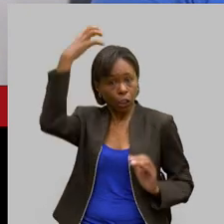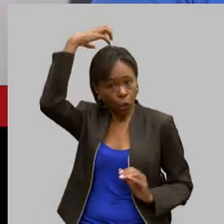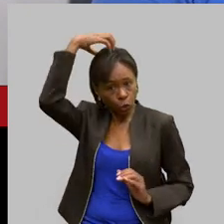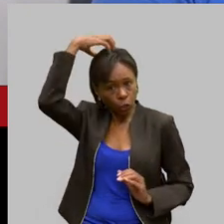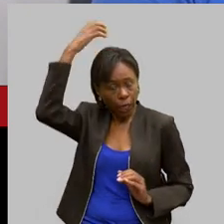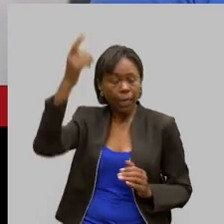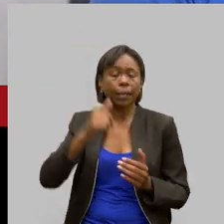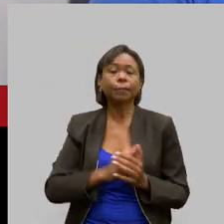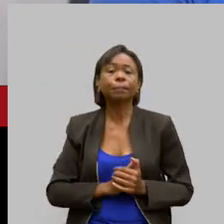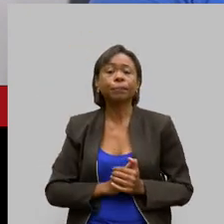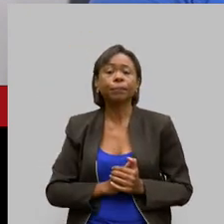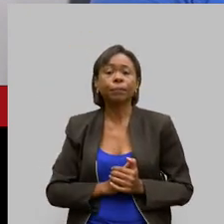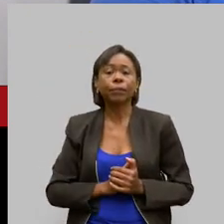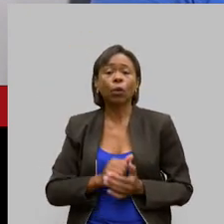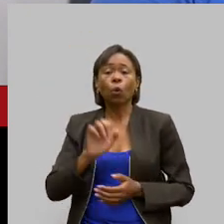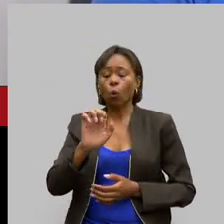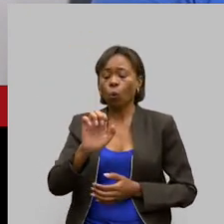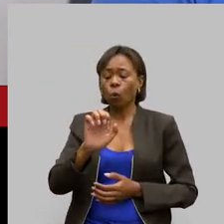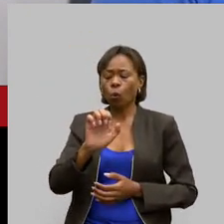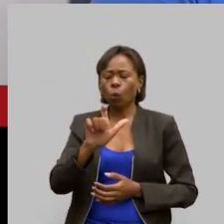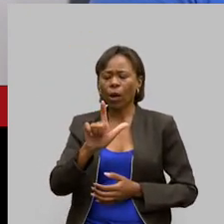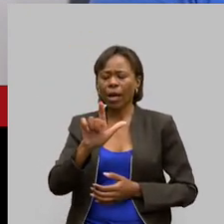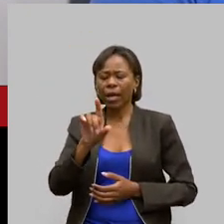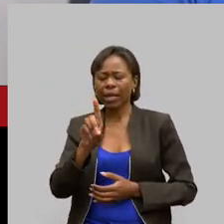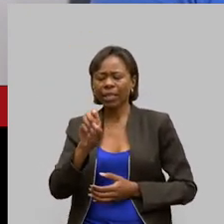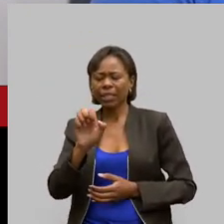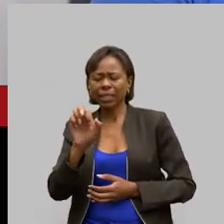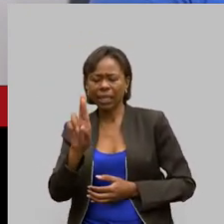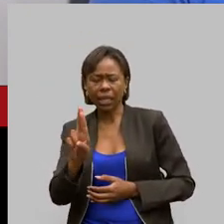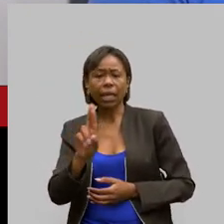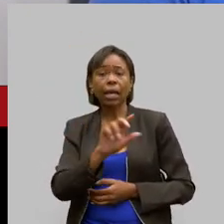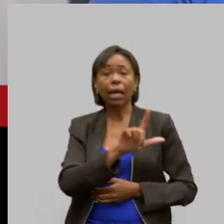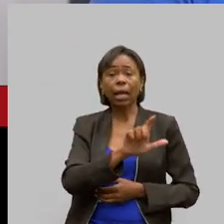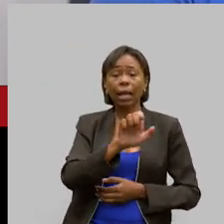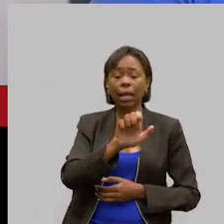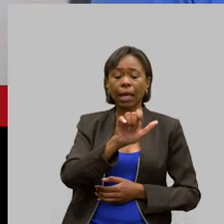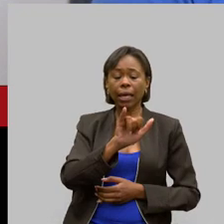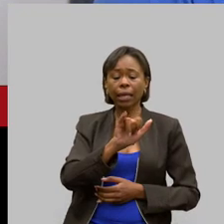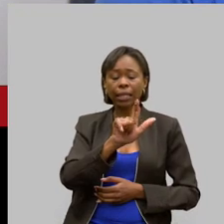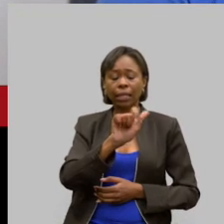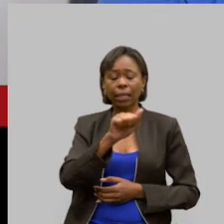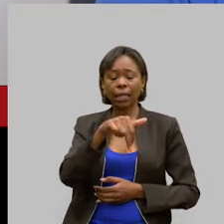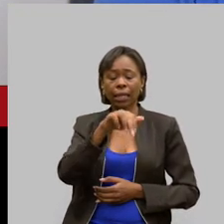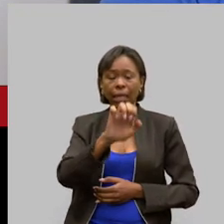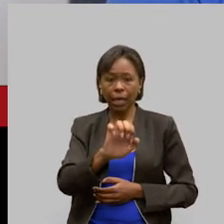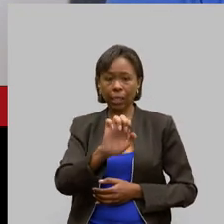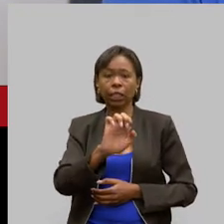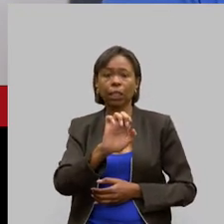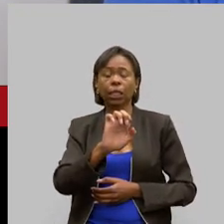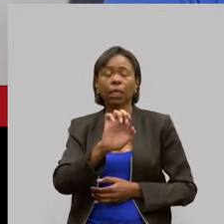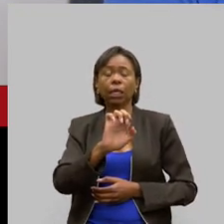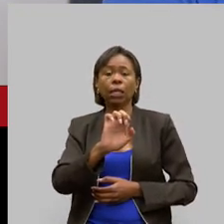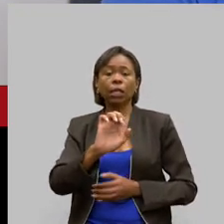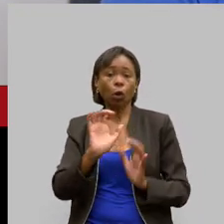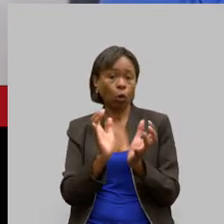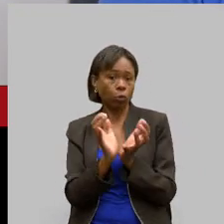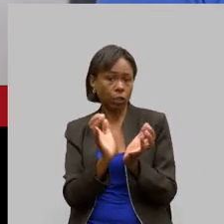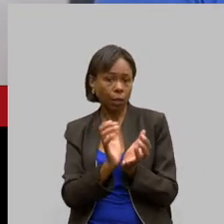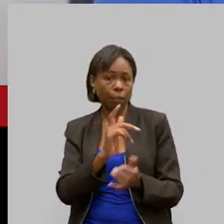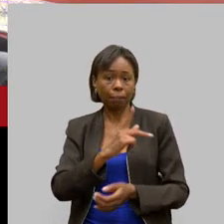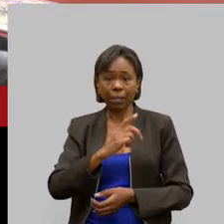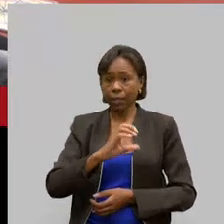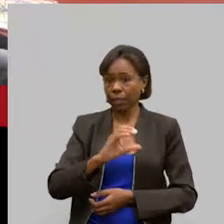o wader a Leilane Comissão pcd da OAB a María Reis que é Secretária de Assistência Social de Rio